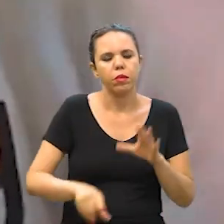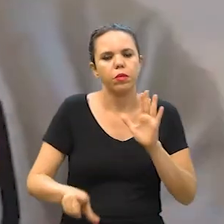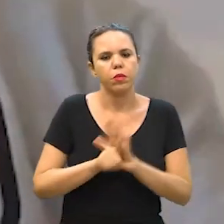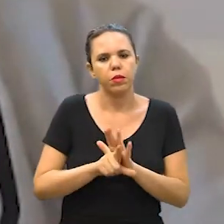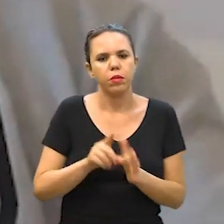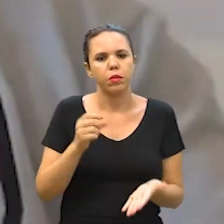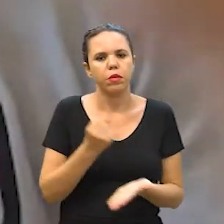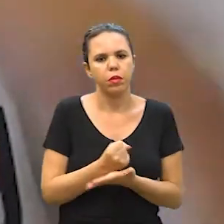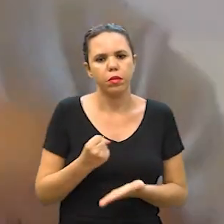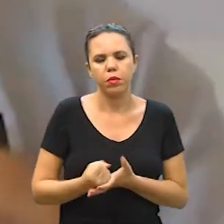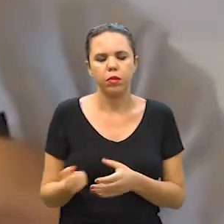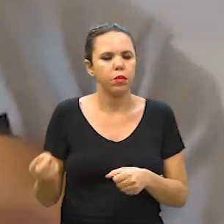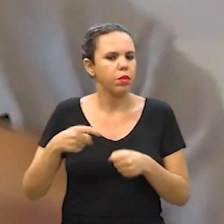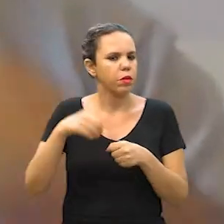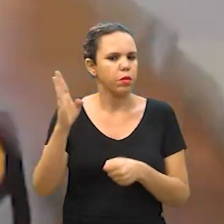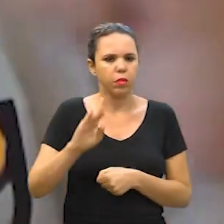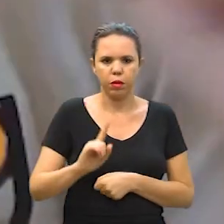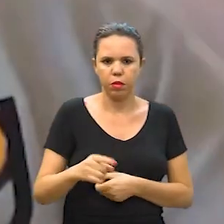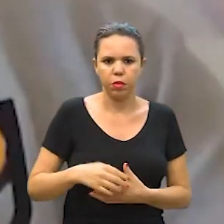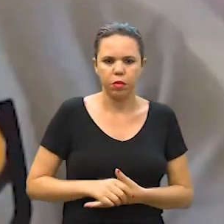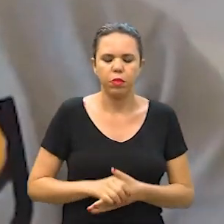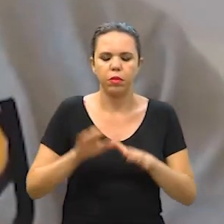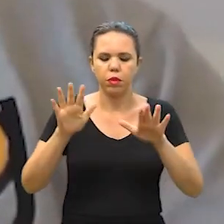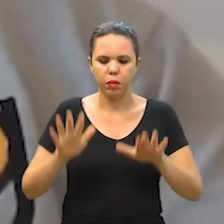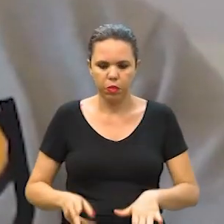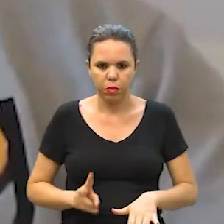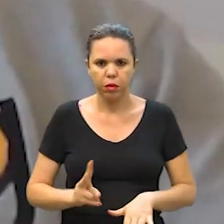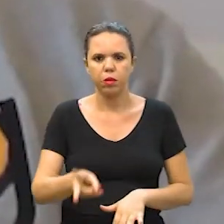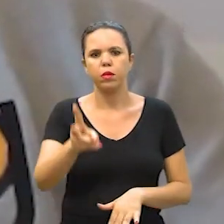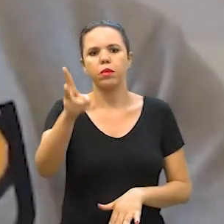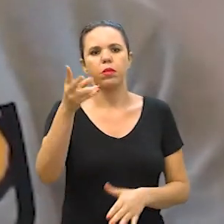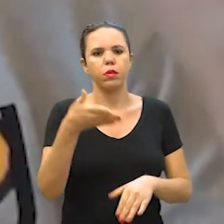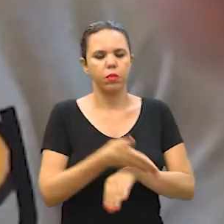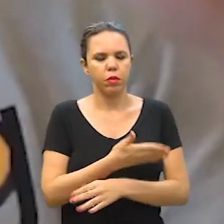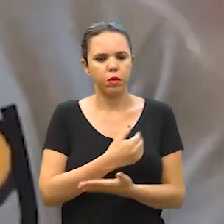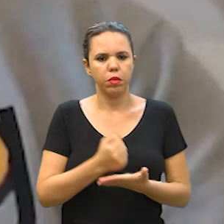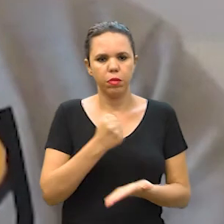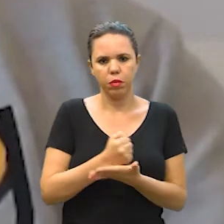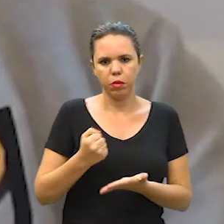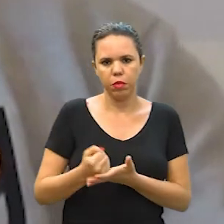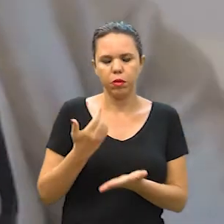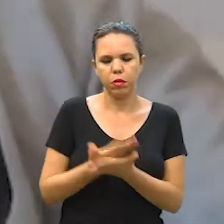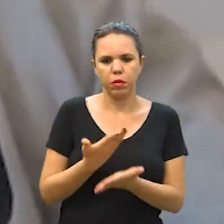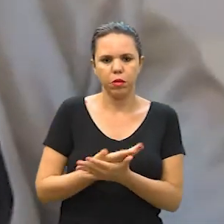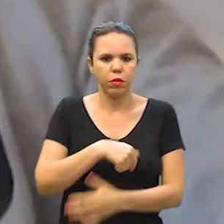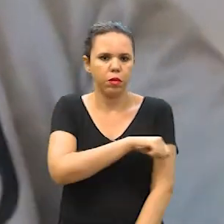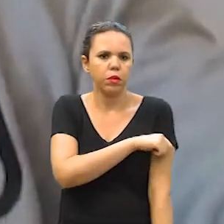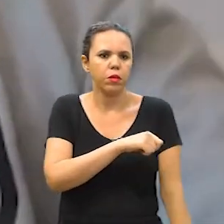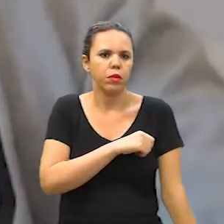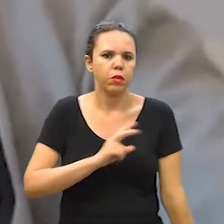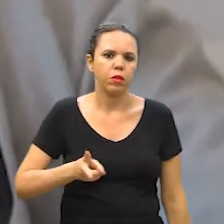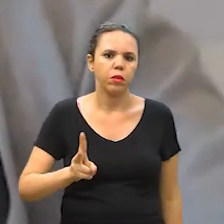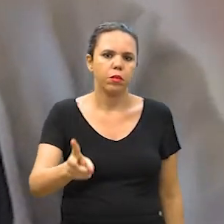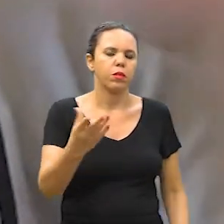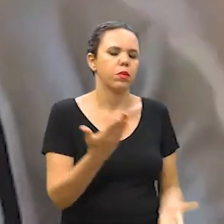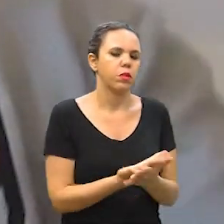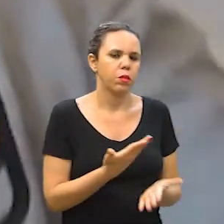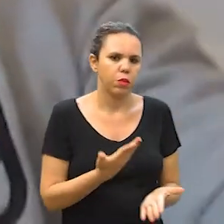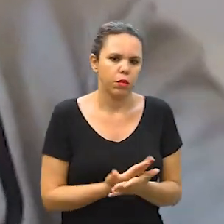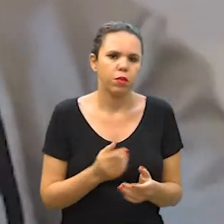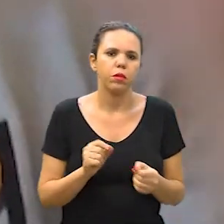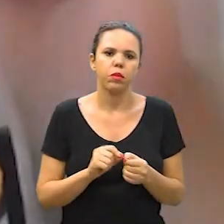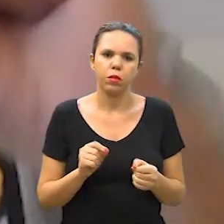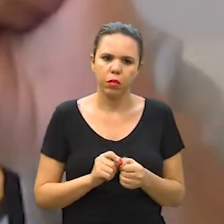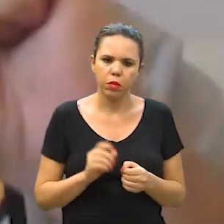Ele não precisa retornar ao Brasil, mas ele tem que dar entrada no visto de estudante para continuidade. Ele pode